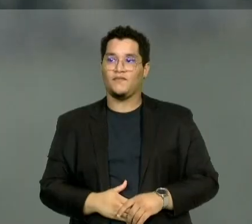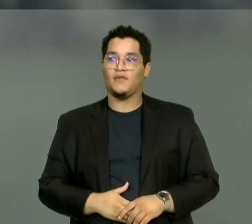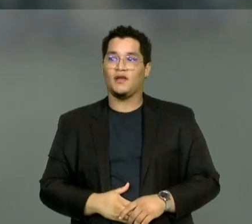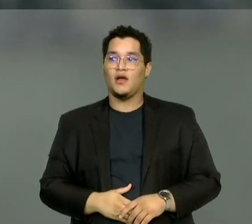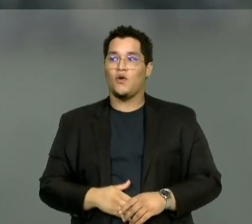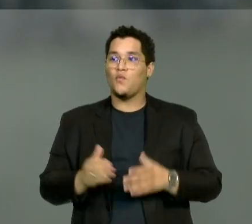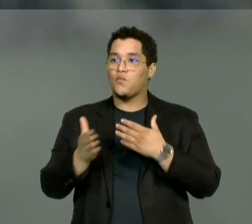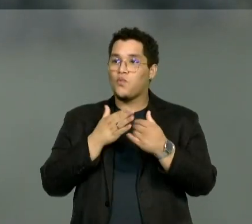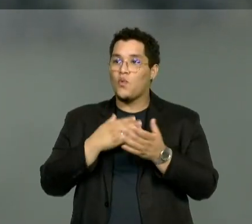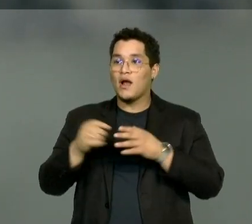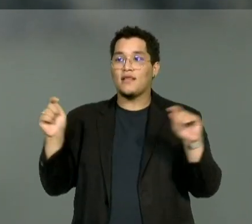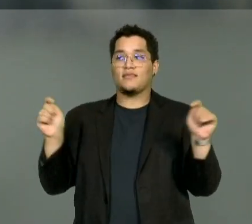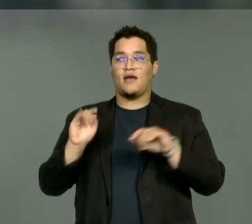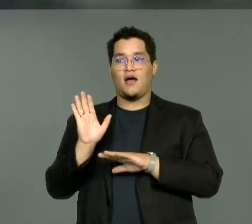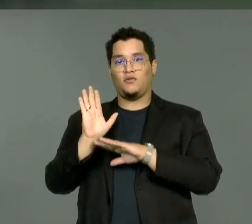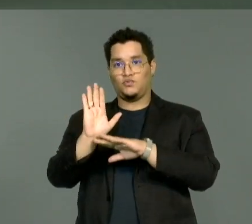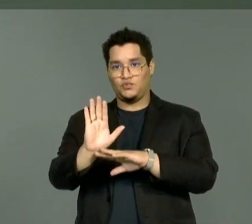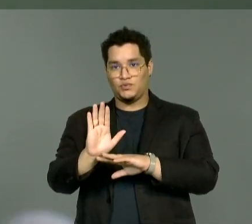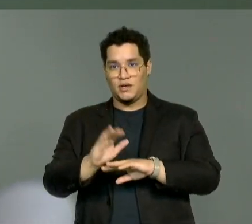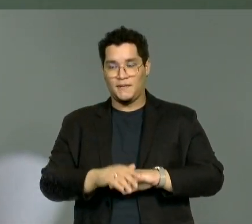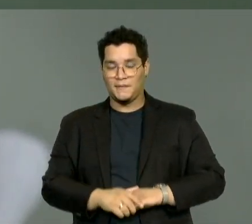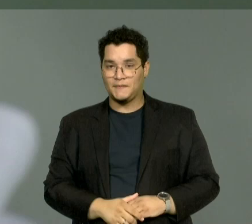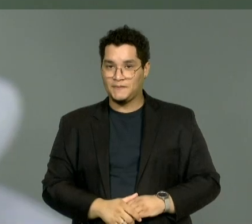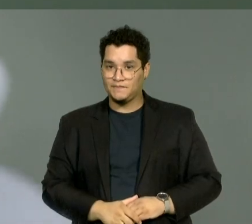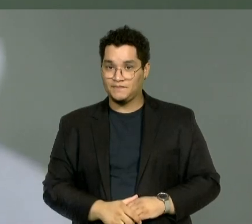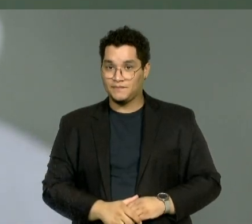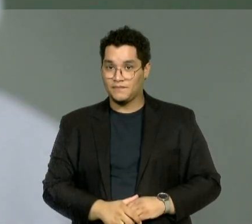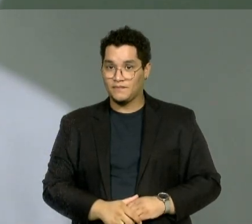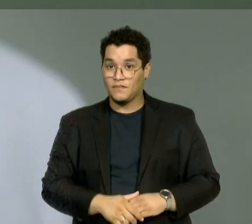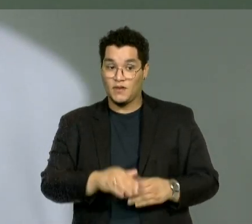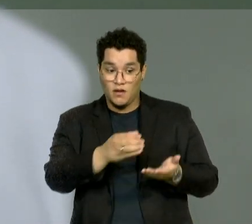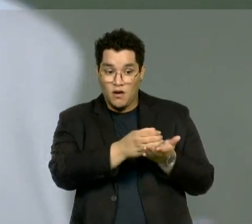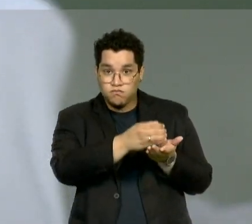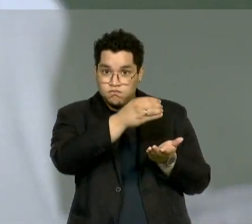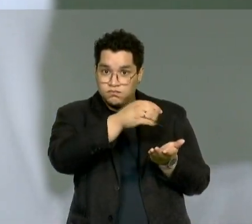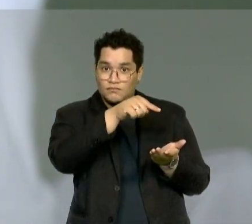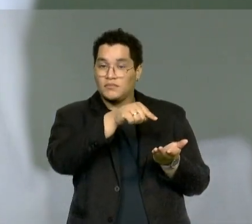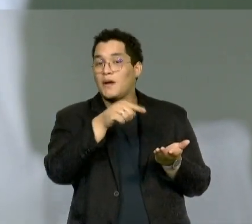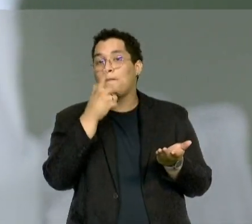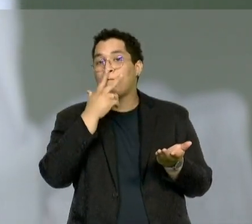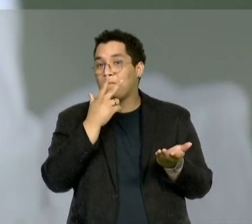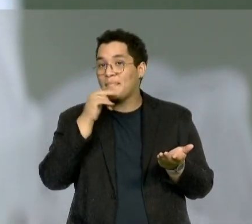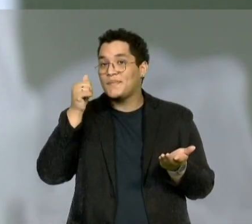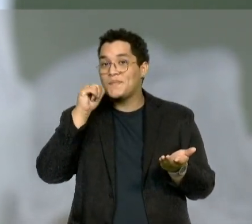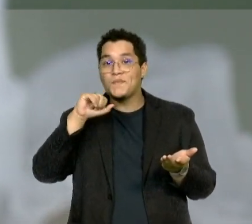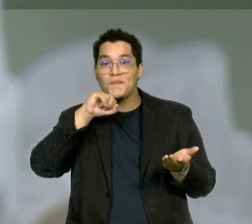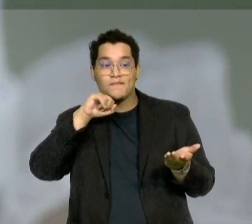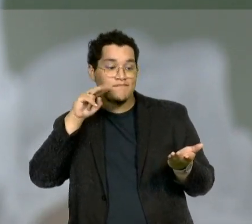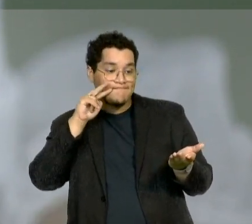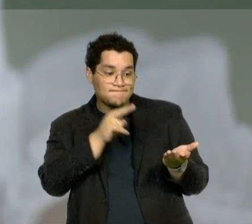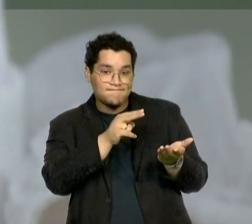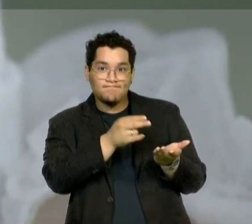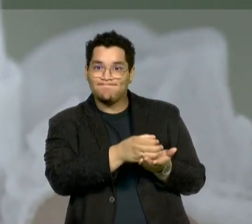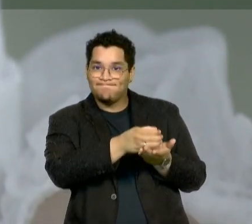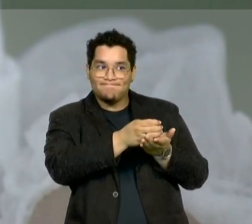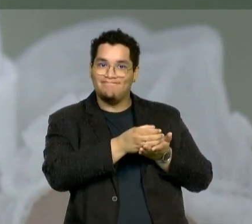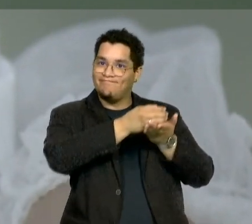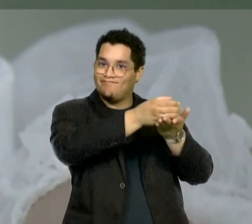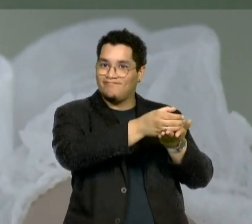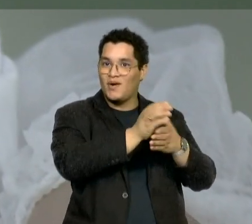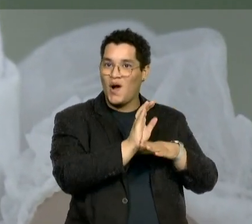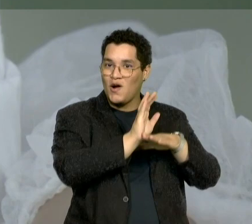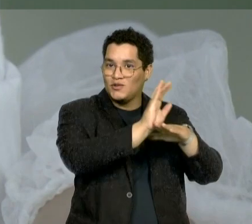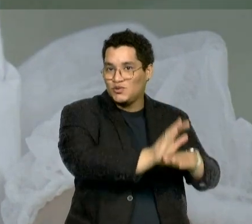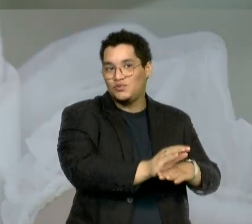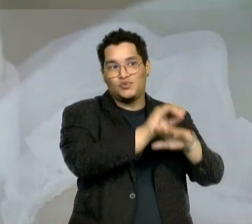solúvel. Ao doar leite materno e frascos, cada mulher escreve mais um capítulo de solidariedade e amor. Uma rede